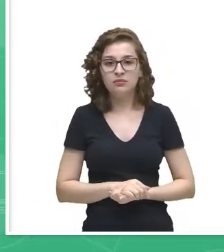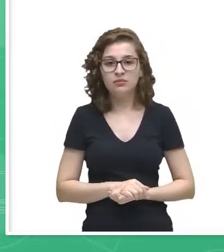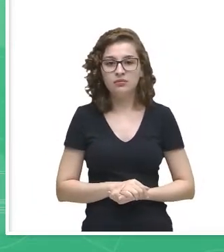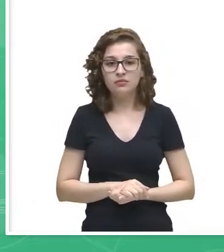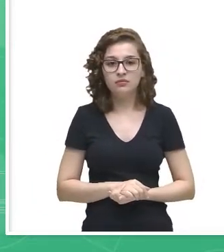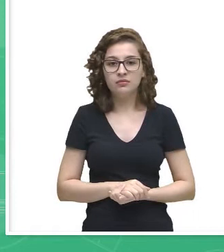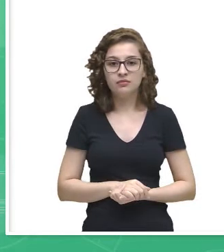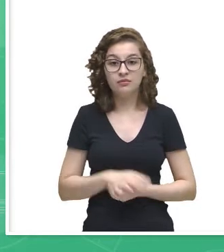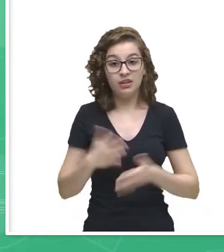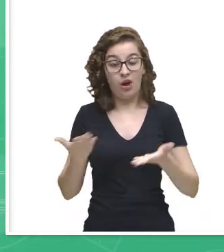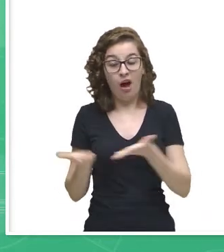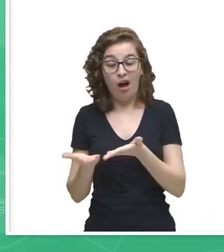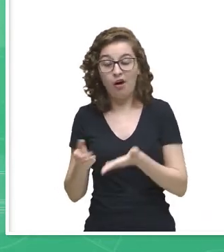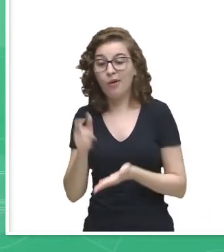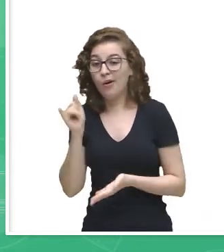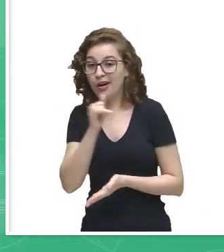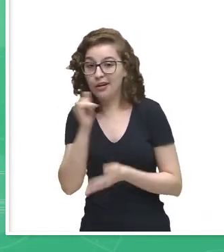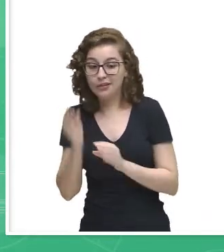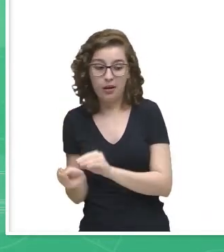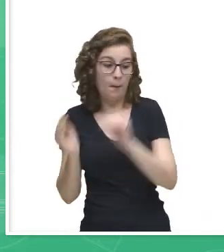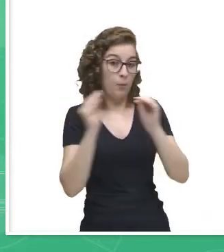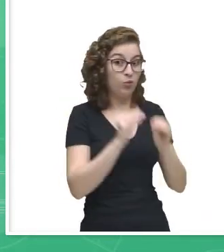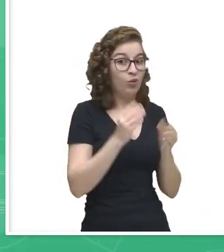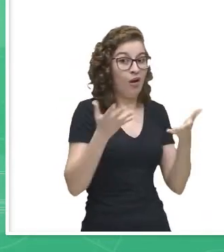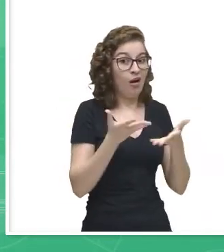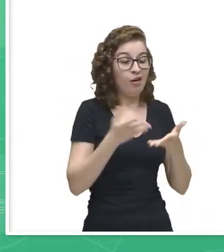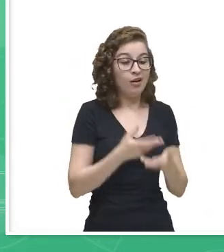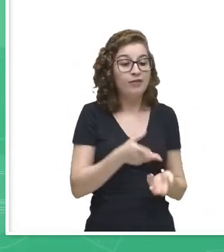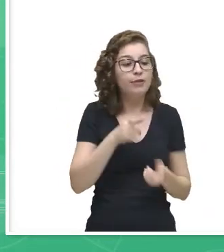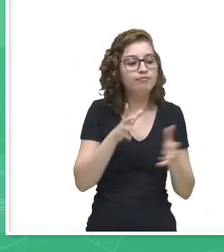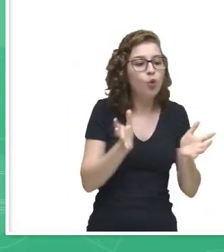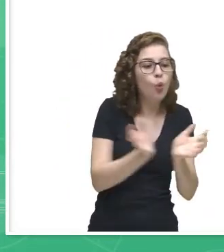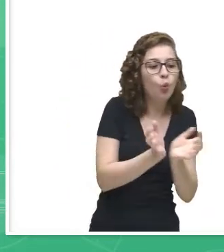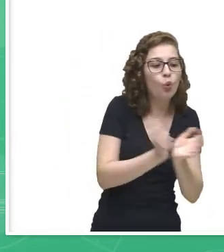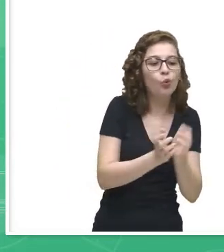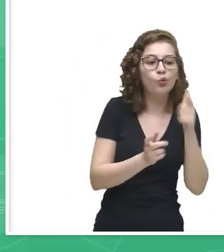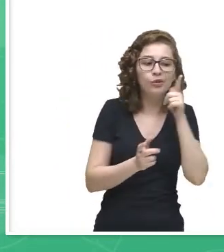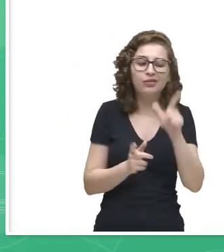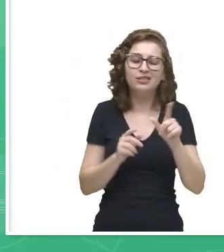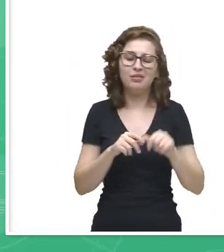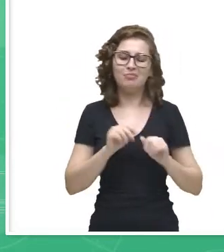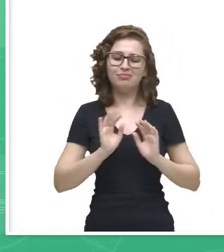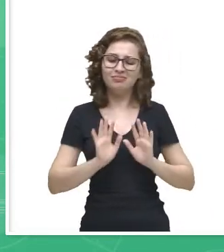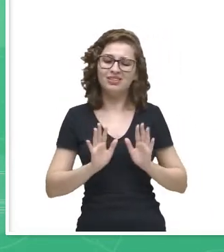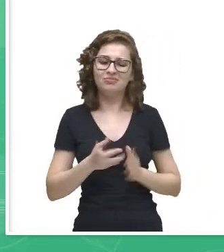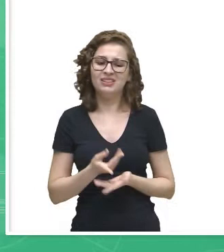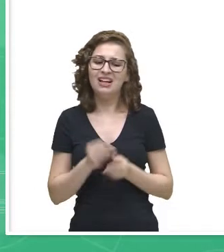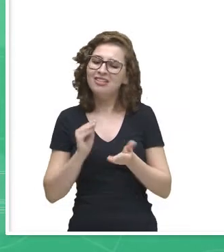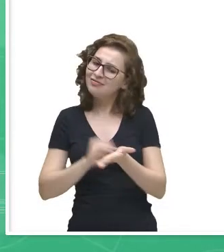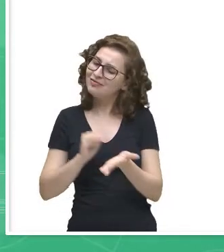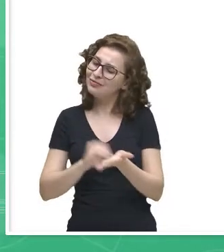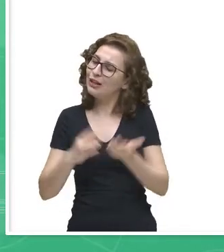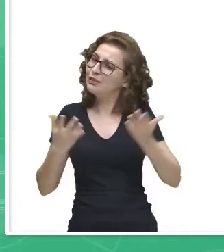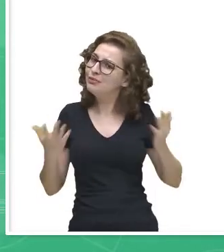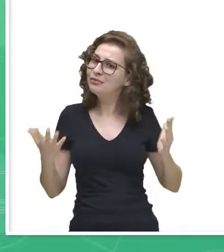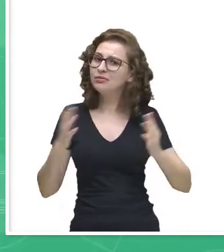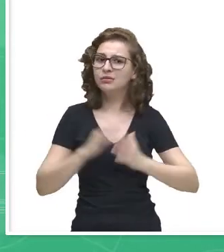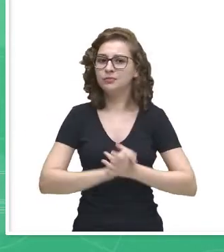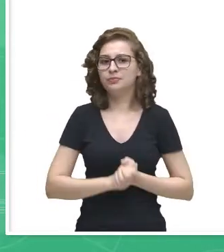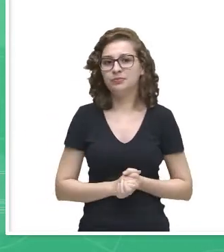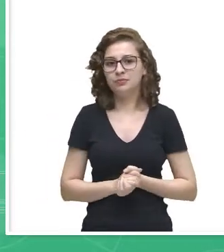lado vencedor, só que ela acredita ter sido injustiçada. Então, nesse contexto,